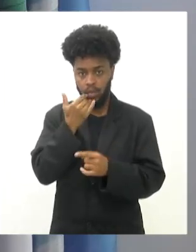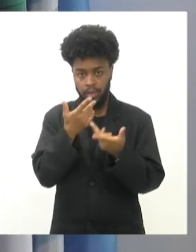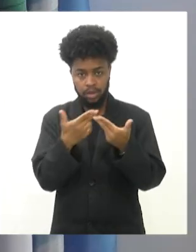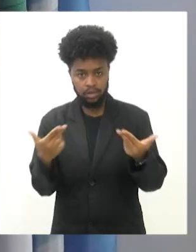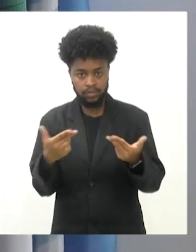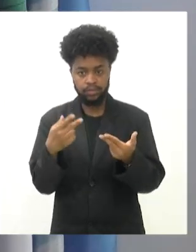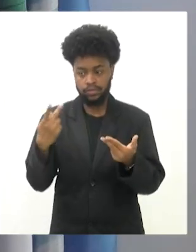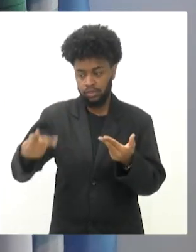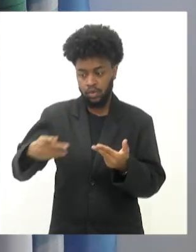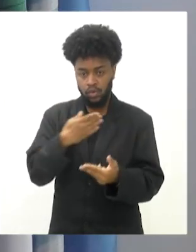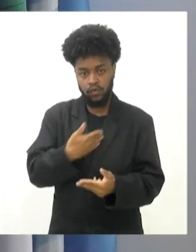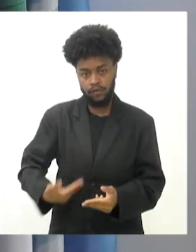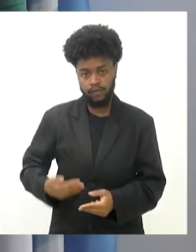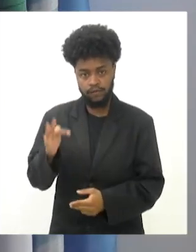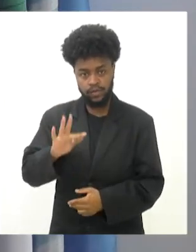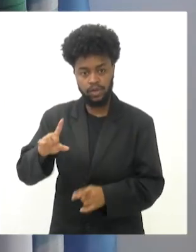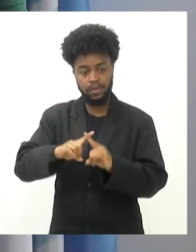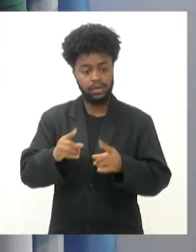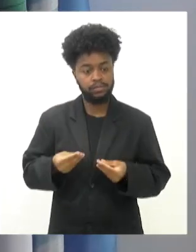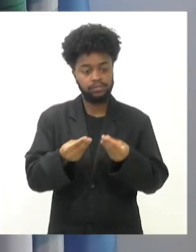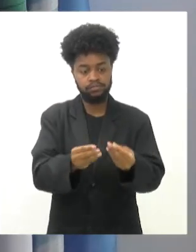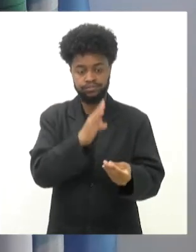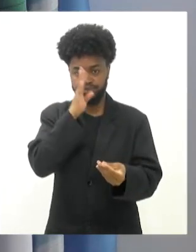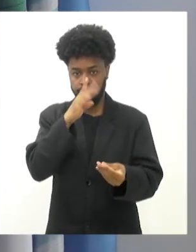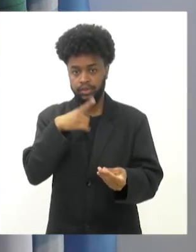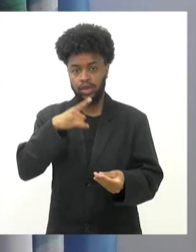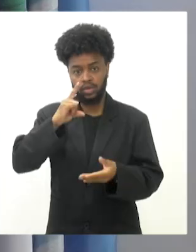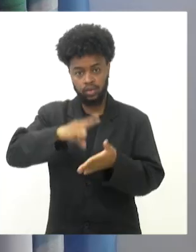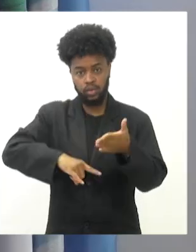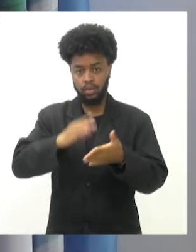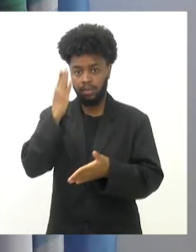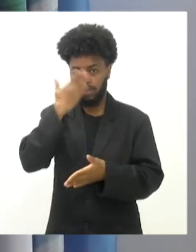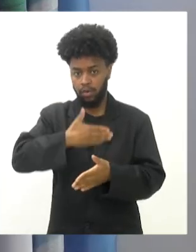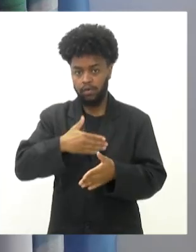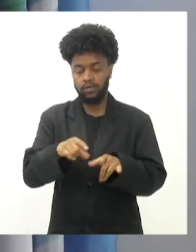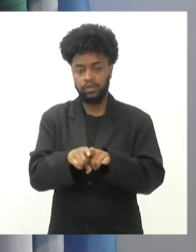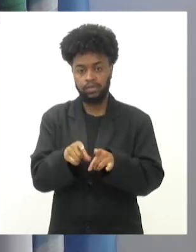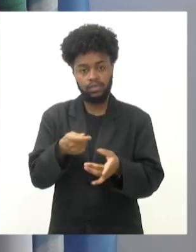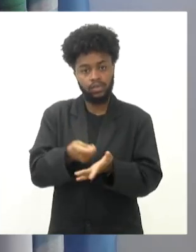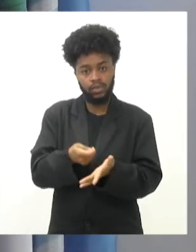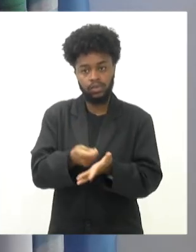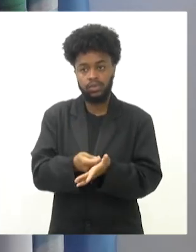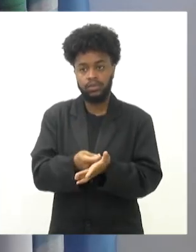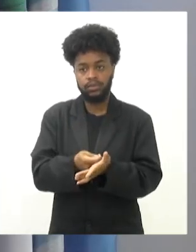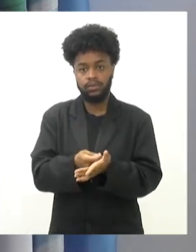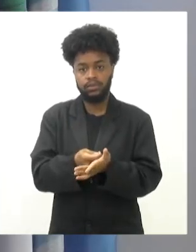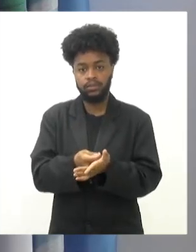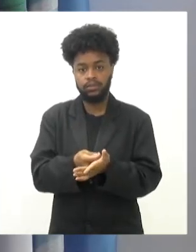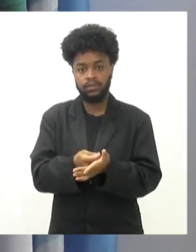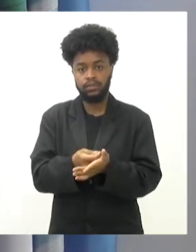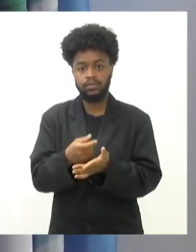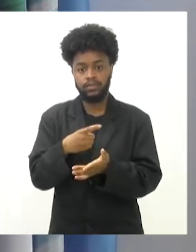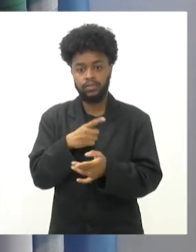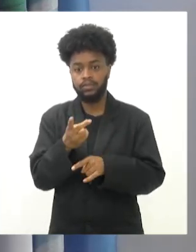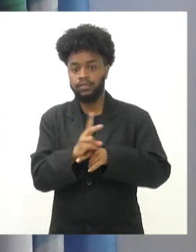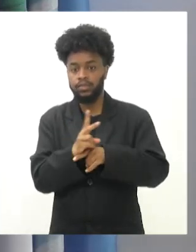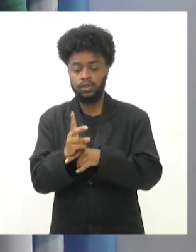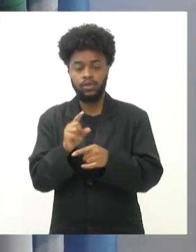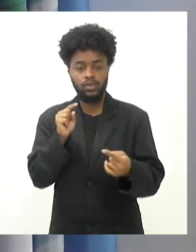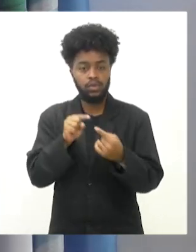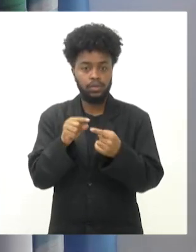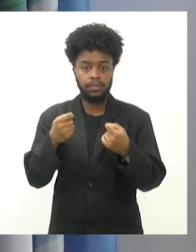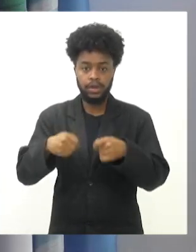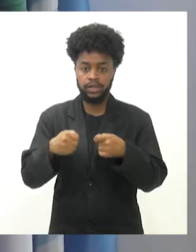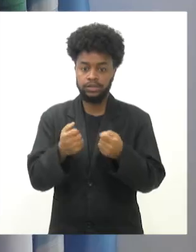federal, onde há documentos também comprobatórios de que era exigido uma sindicalização por parte das vítimas